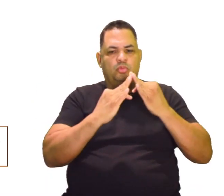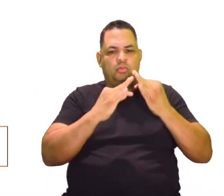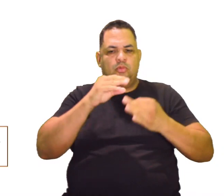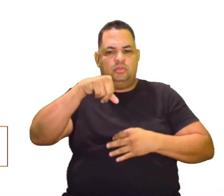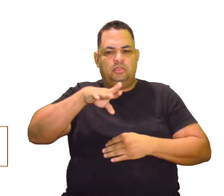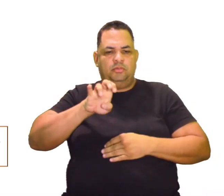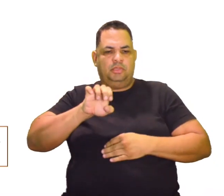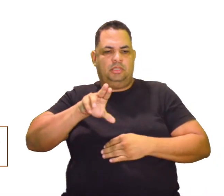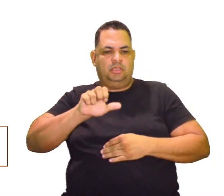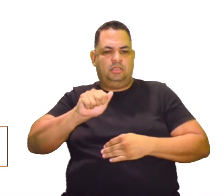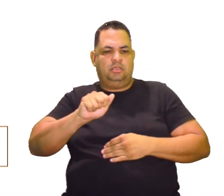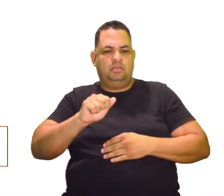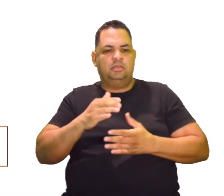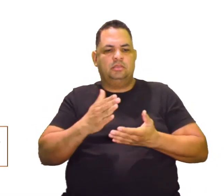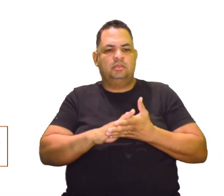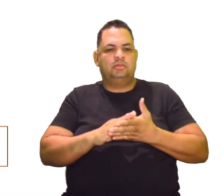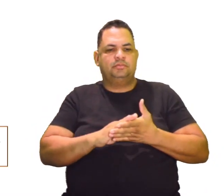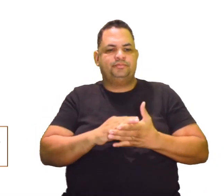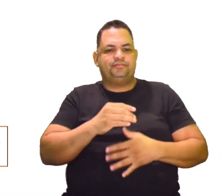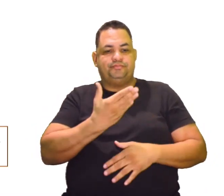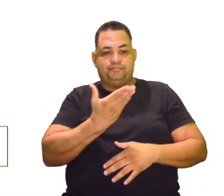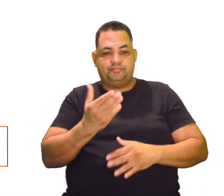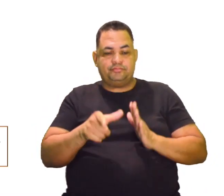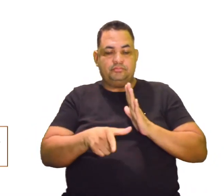aí, tudo antes de Cristo, né?